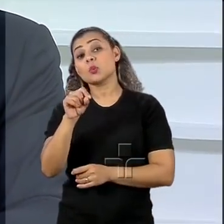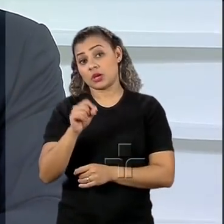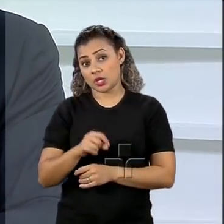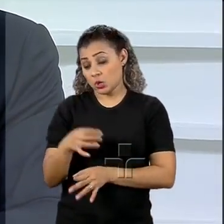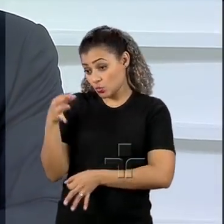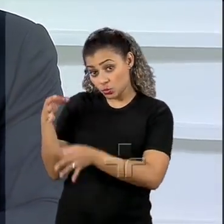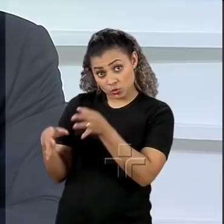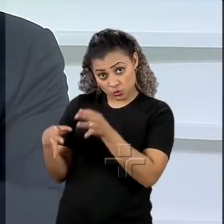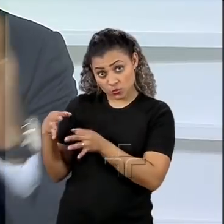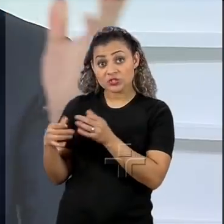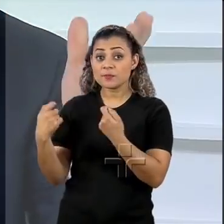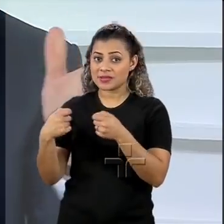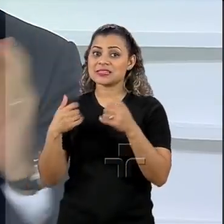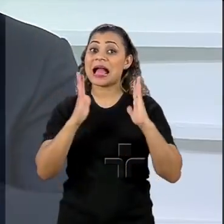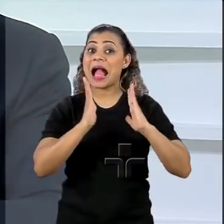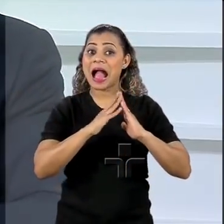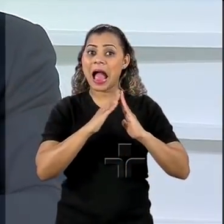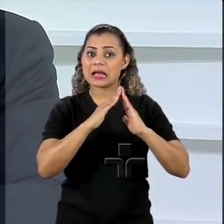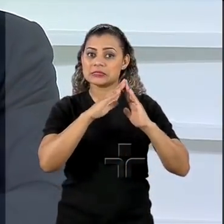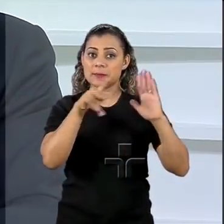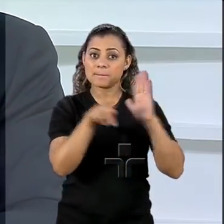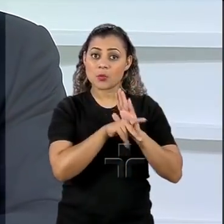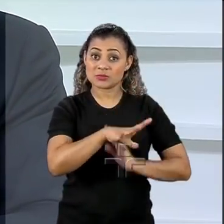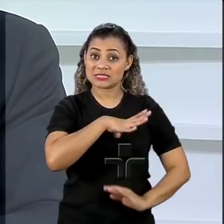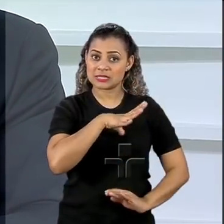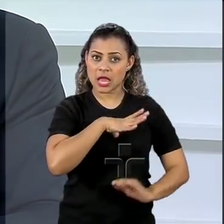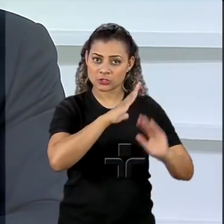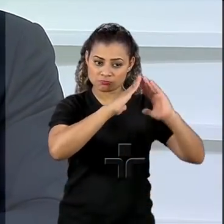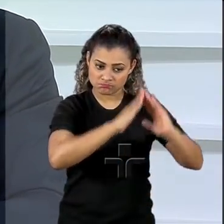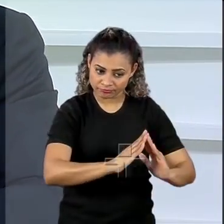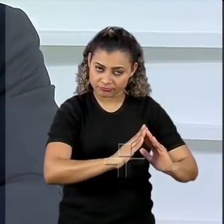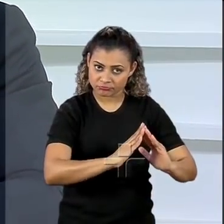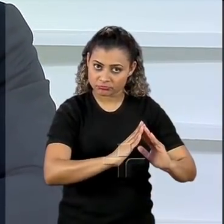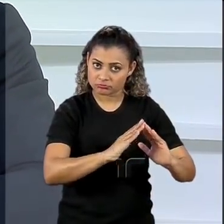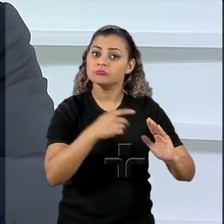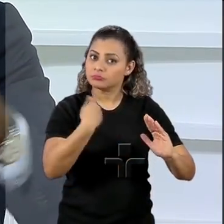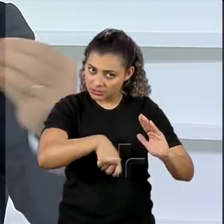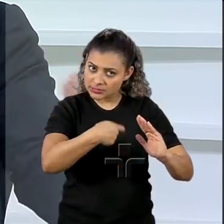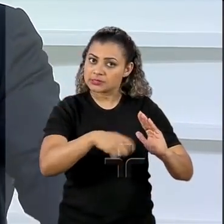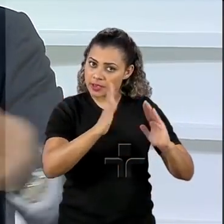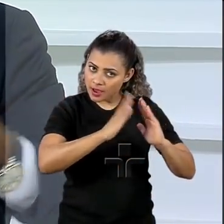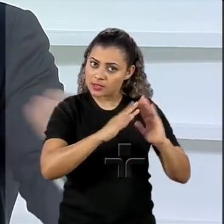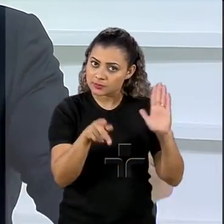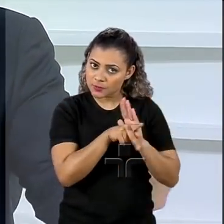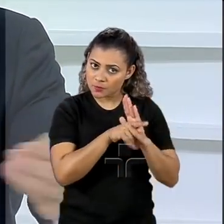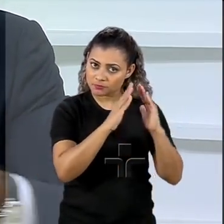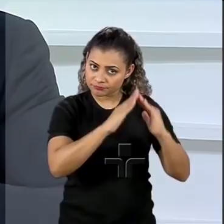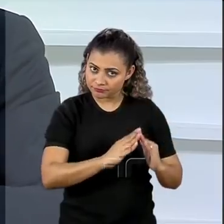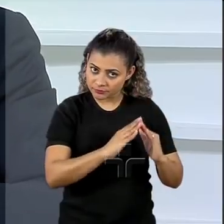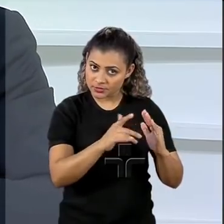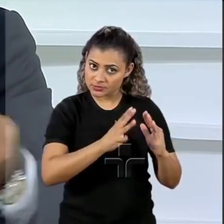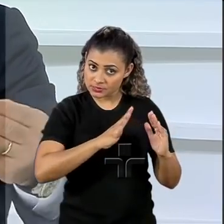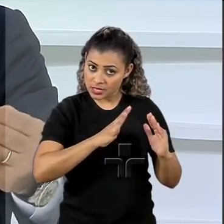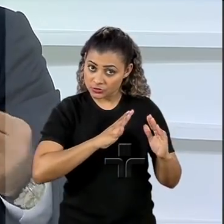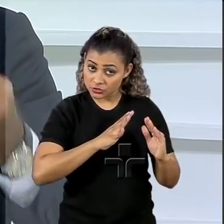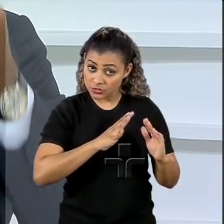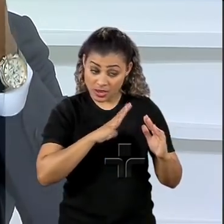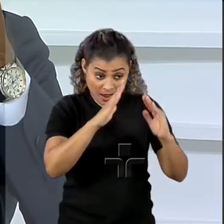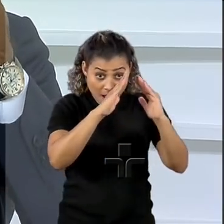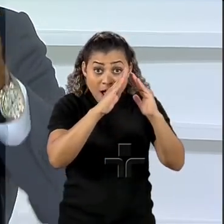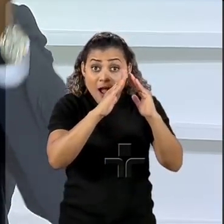deve morar na comarca, isso está na Constituição. Segundo, que essa moradia deve